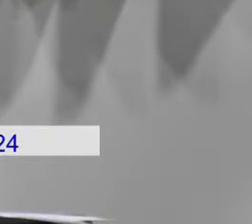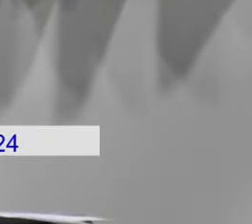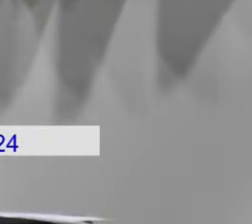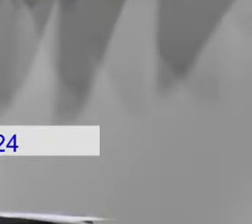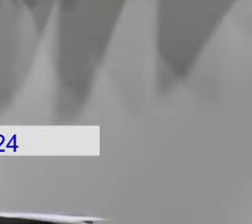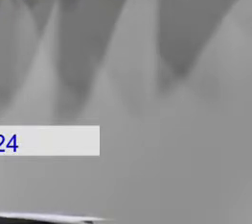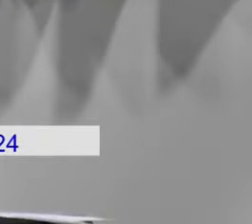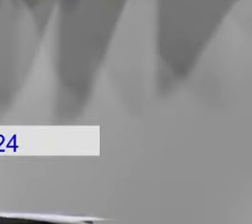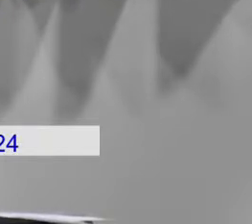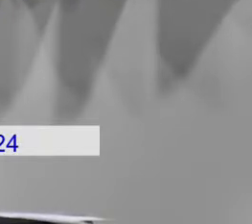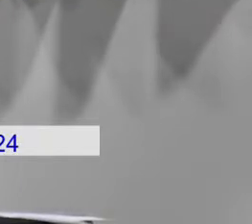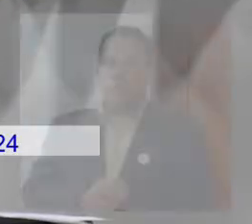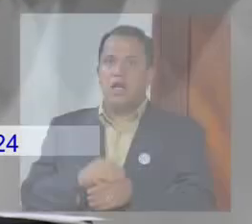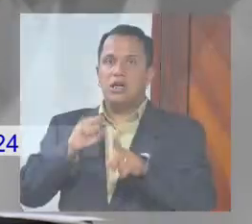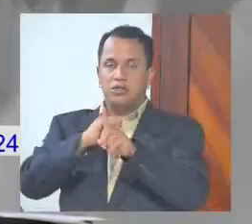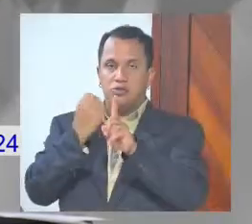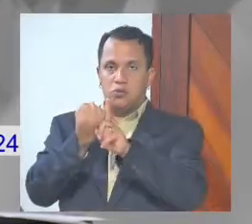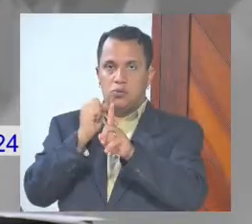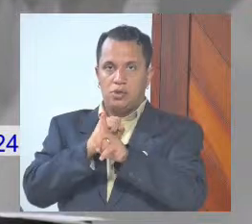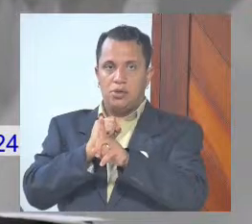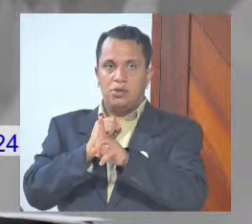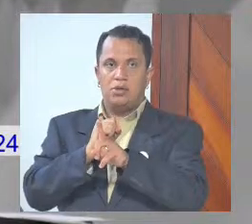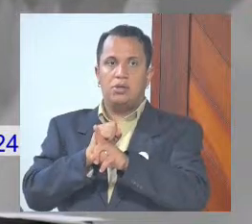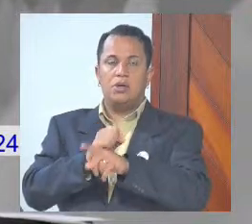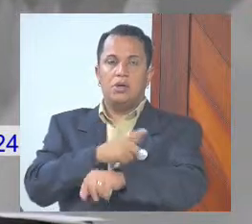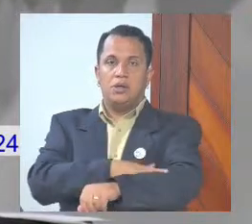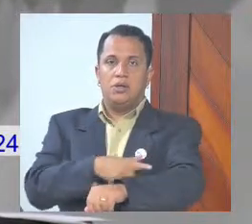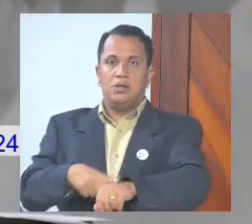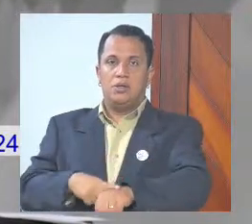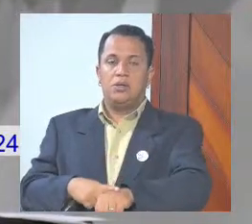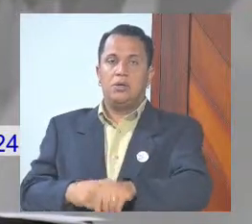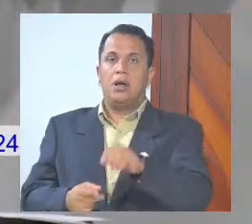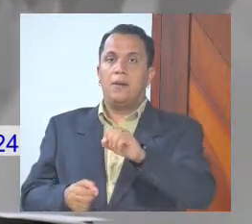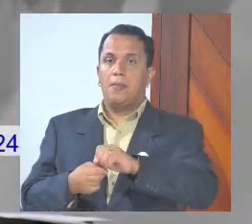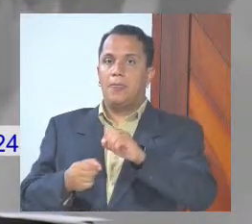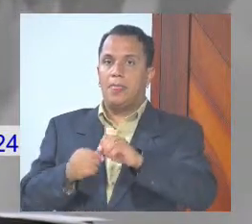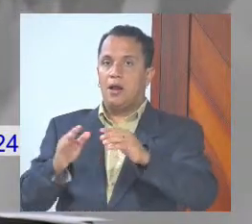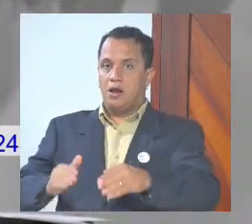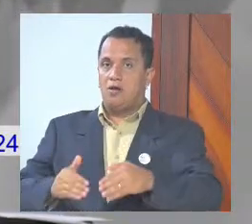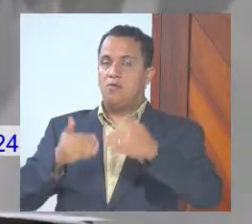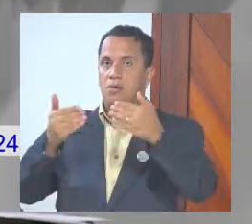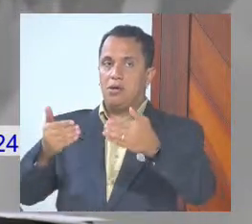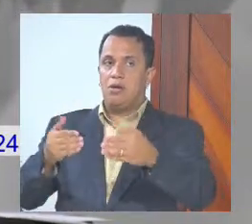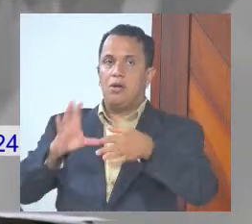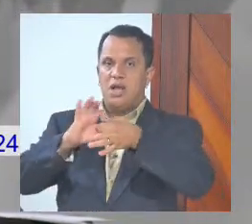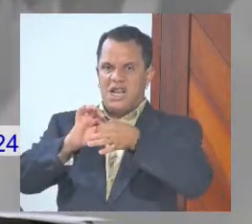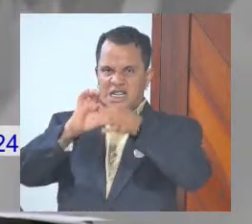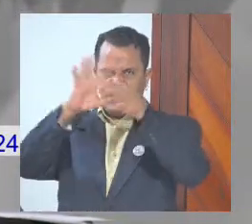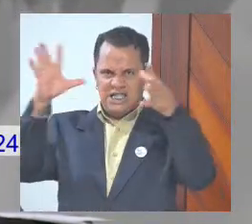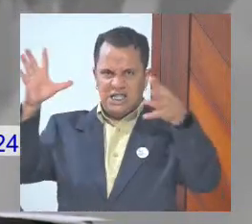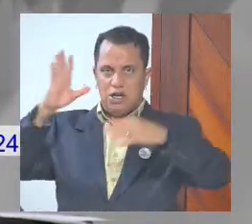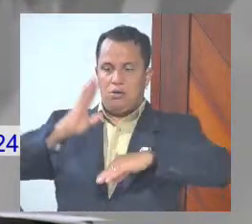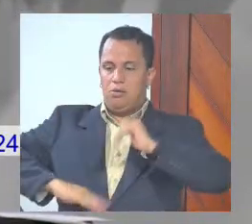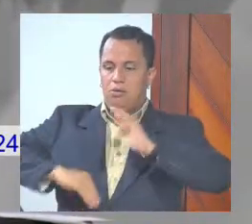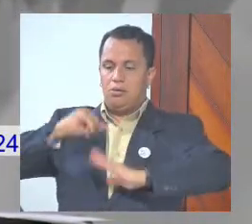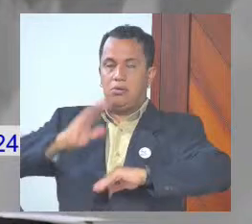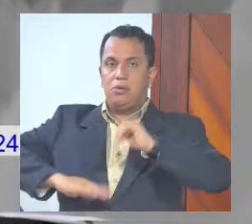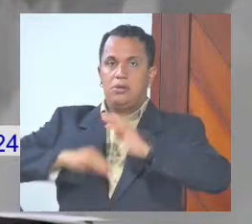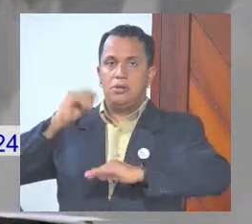todos os segmentos da sociedade. É a educação que forma cidadãos livres,